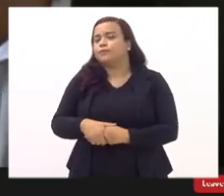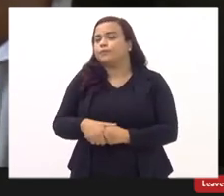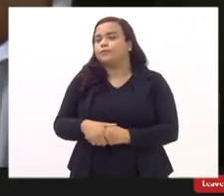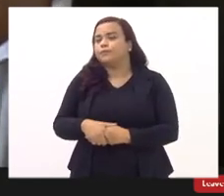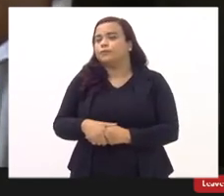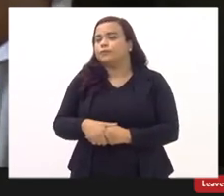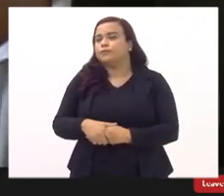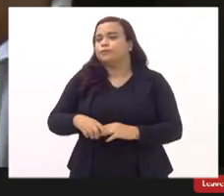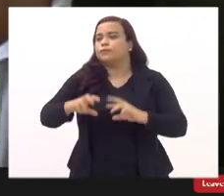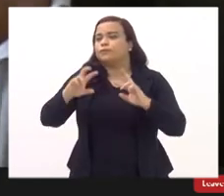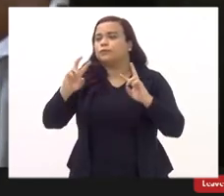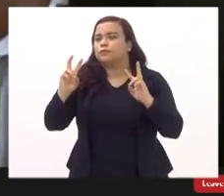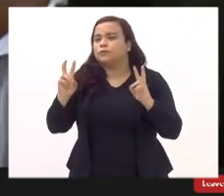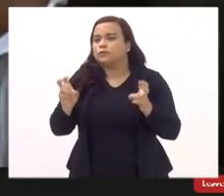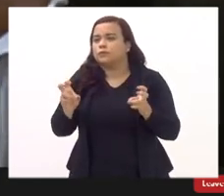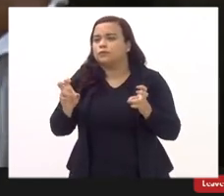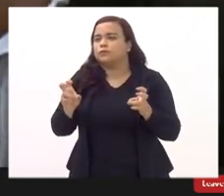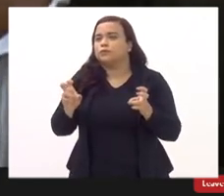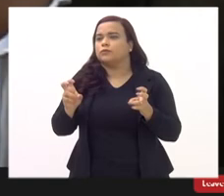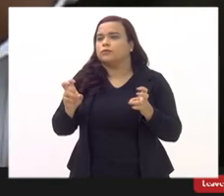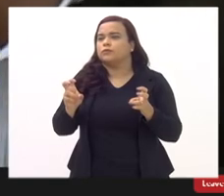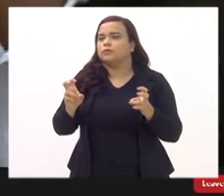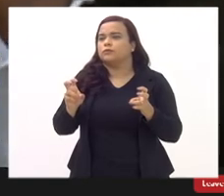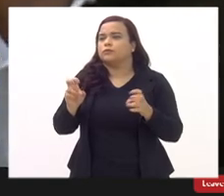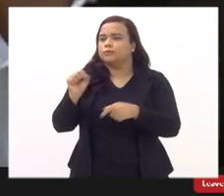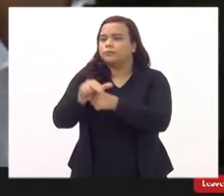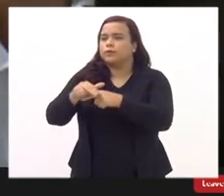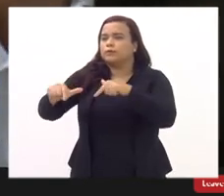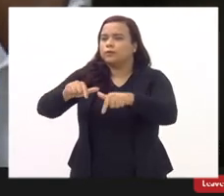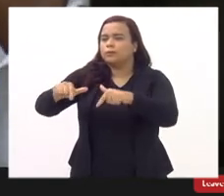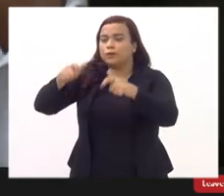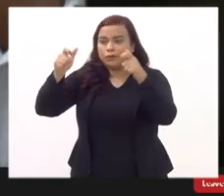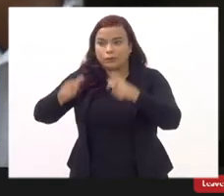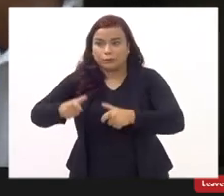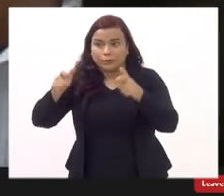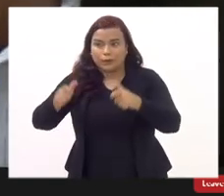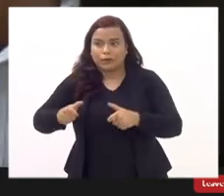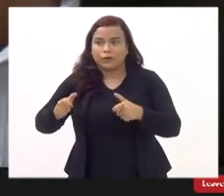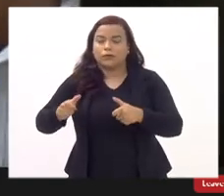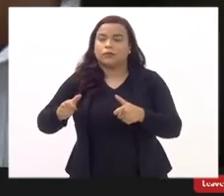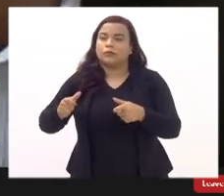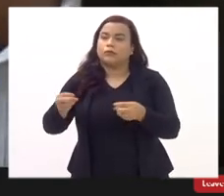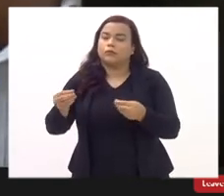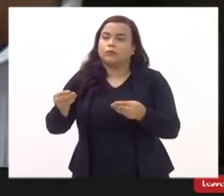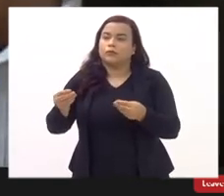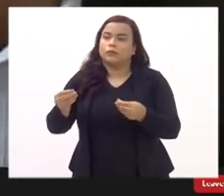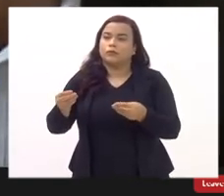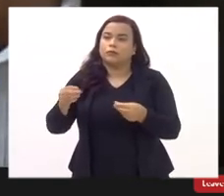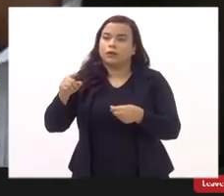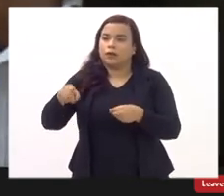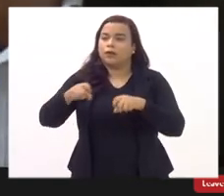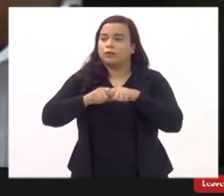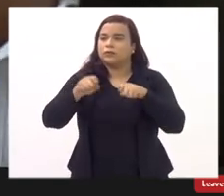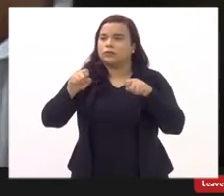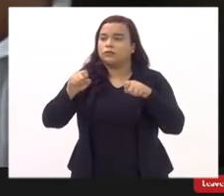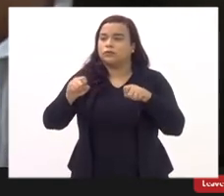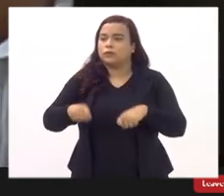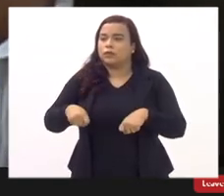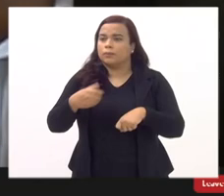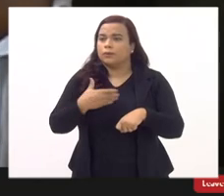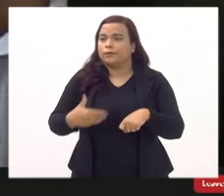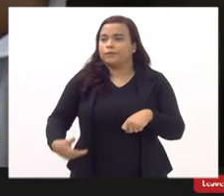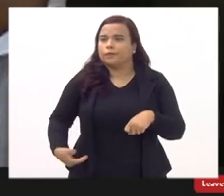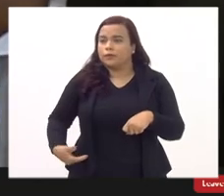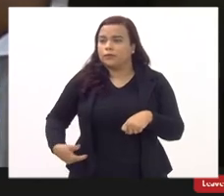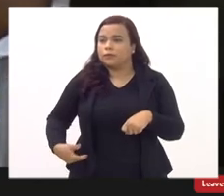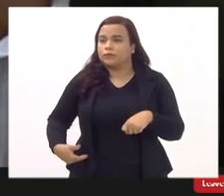questão do fluxograma, como é que a gente vai trabalhar com as unidades que não são do sistema do governo,